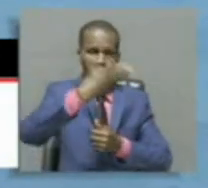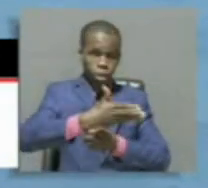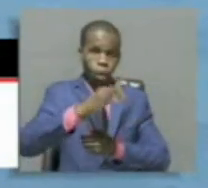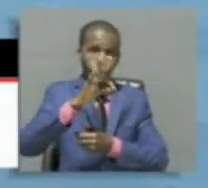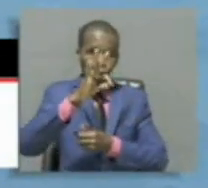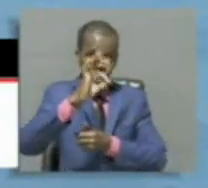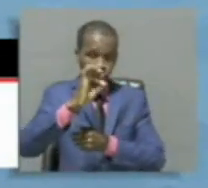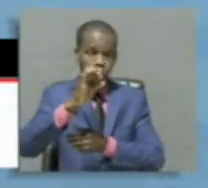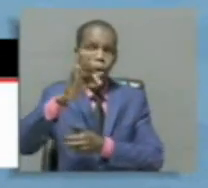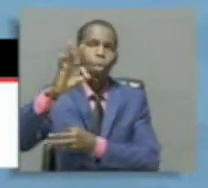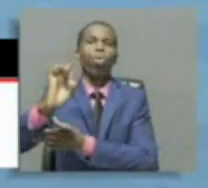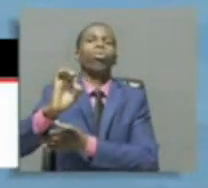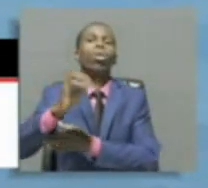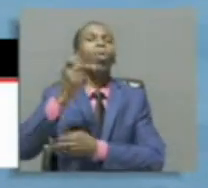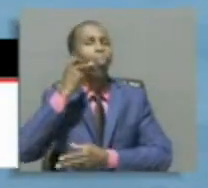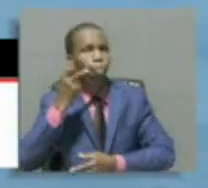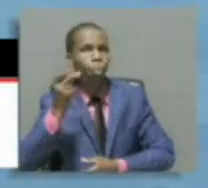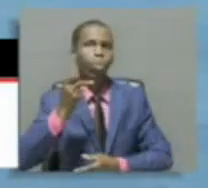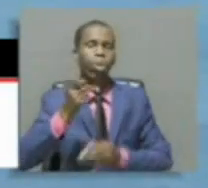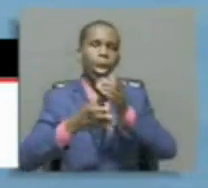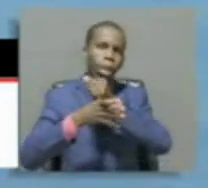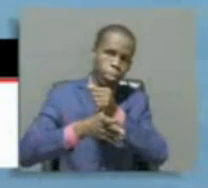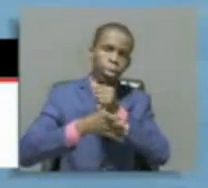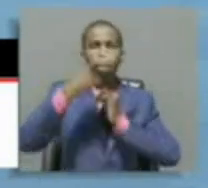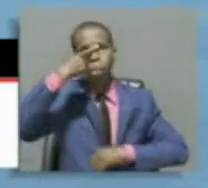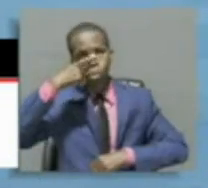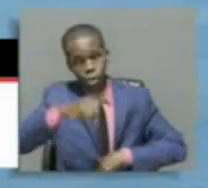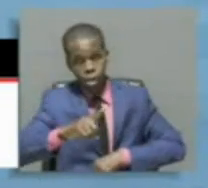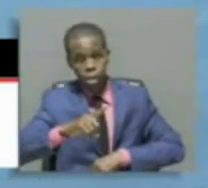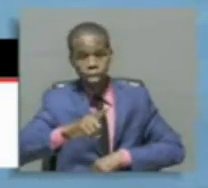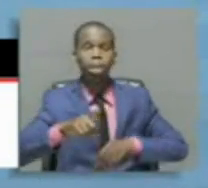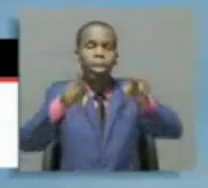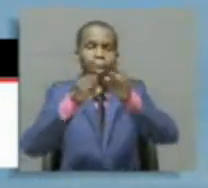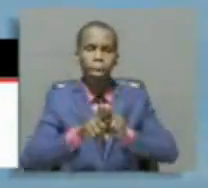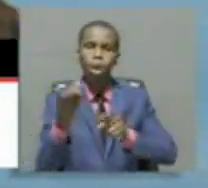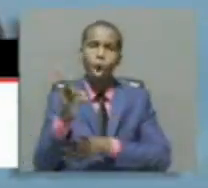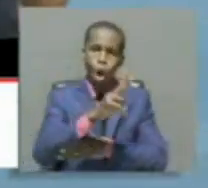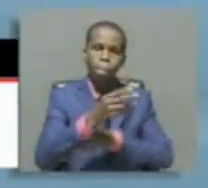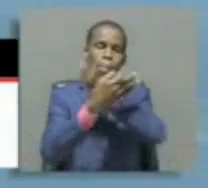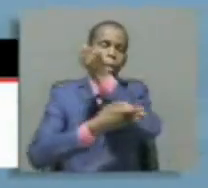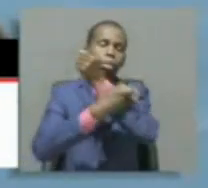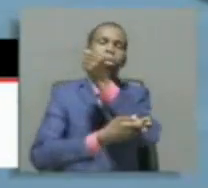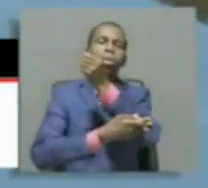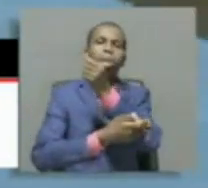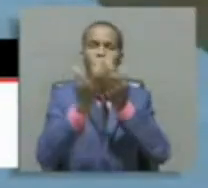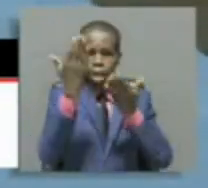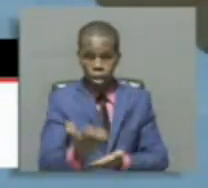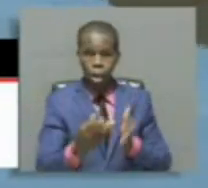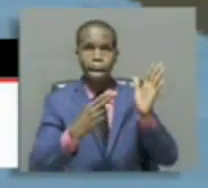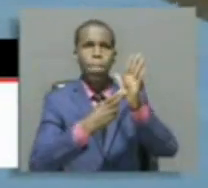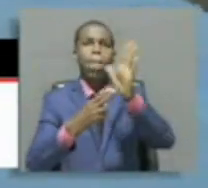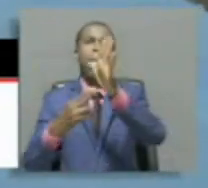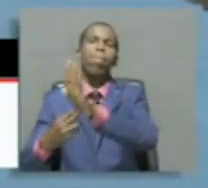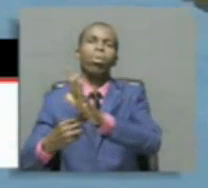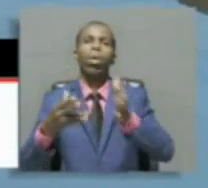Angola, Namíbia, Líbano, Portugal, Cabo Verde, Marrocos, RDC e Mauritânia. O equilíbrio foi notável em alguns